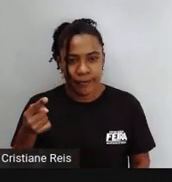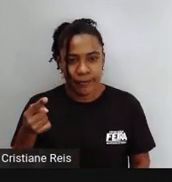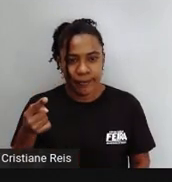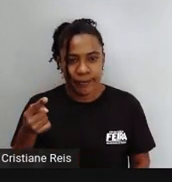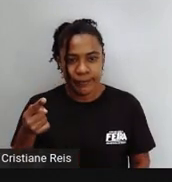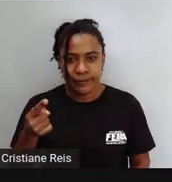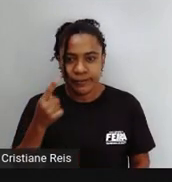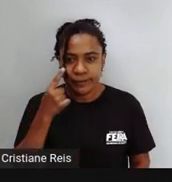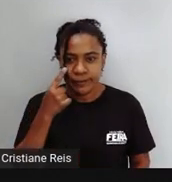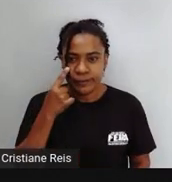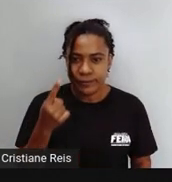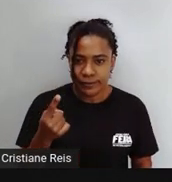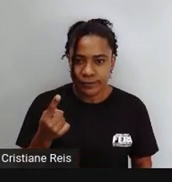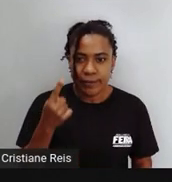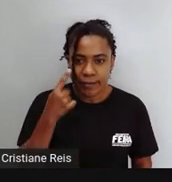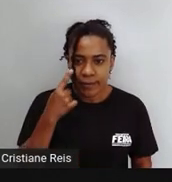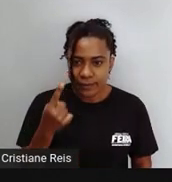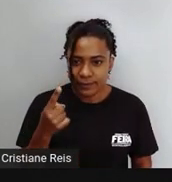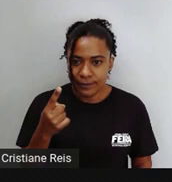ou 1,000.